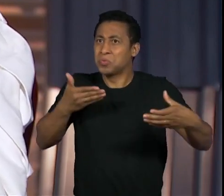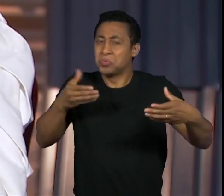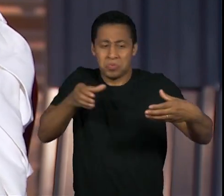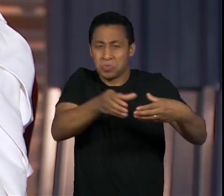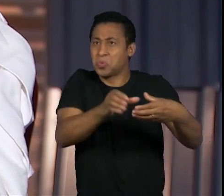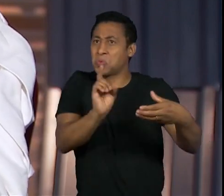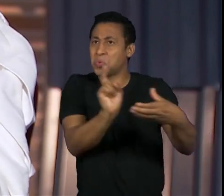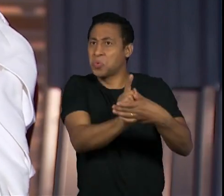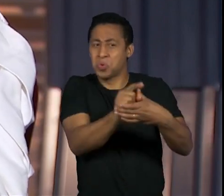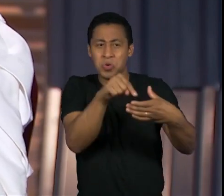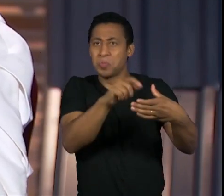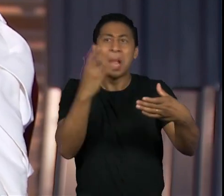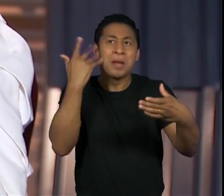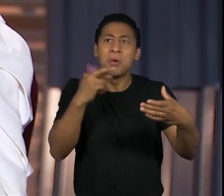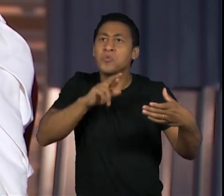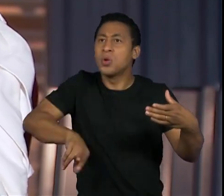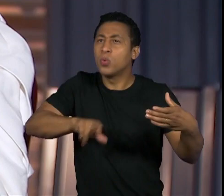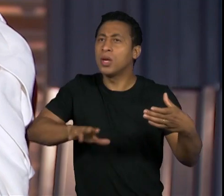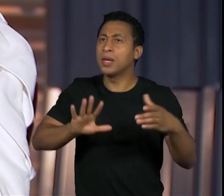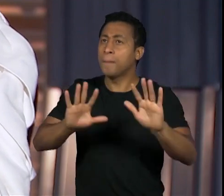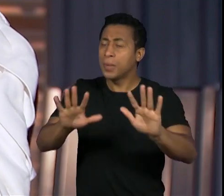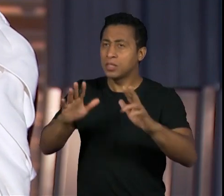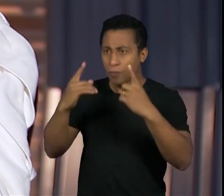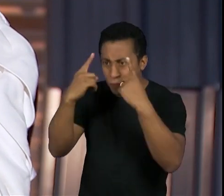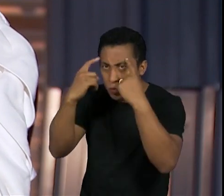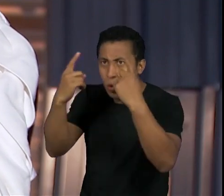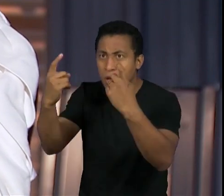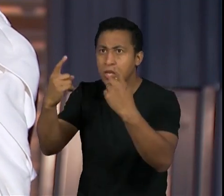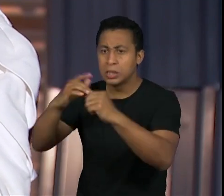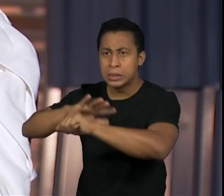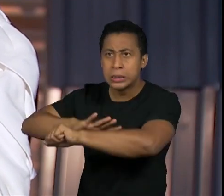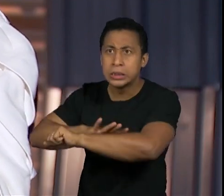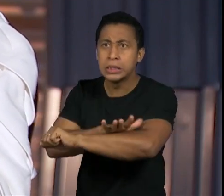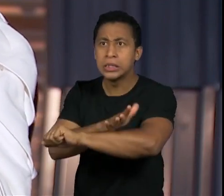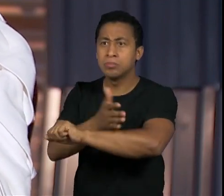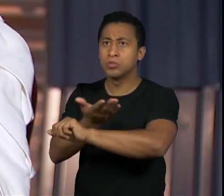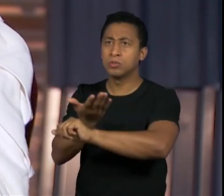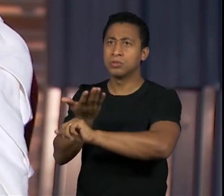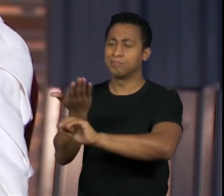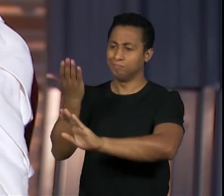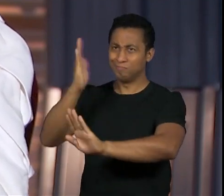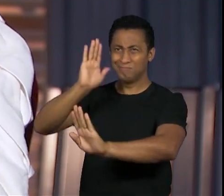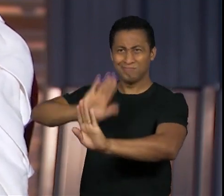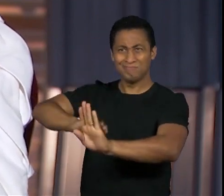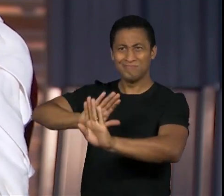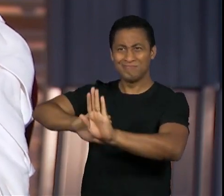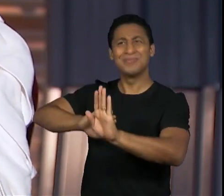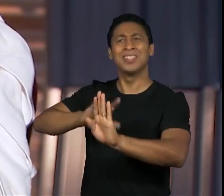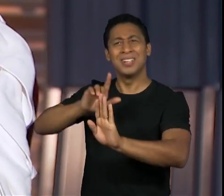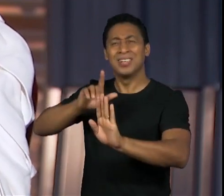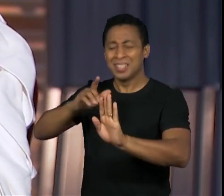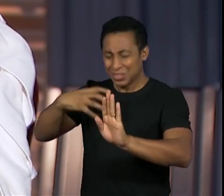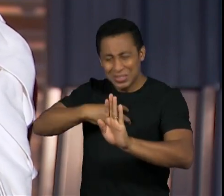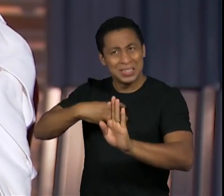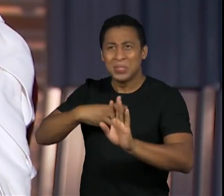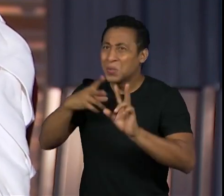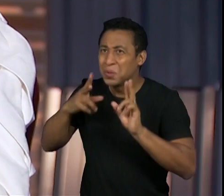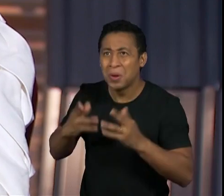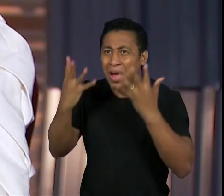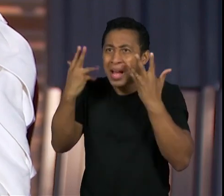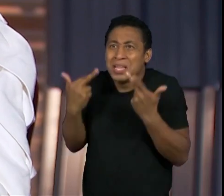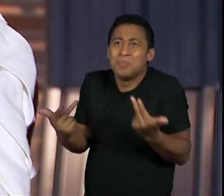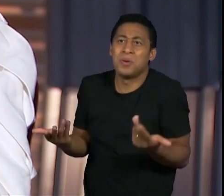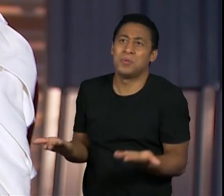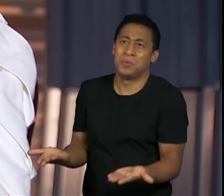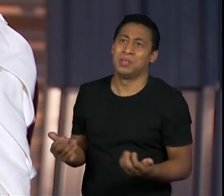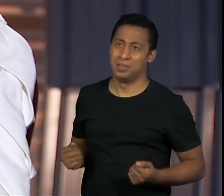violência de gênero, da violência racista, é o impulso, né? A violência faz parte da gente e isso aí é a nossa parte